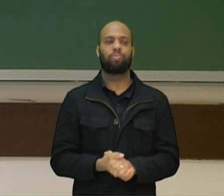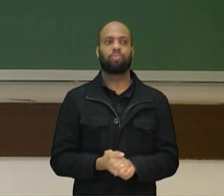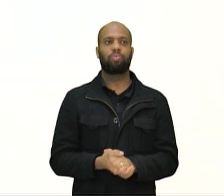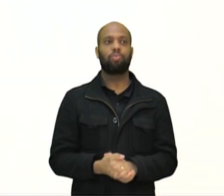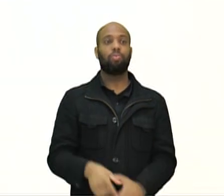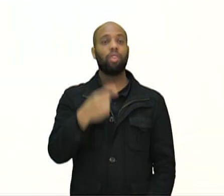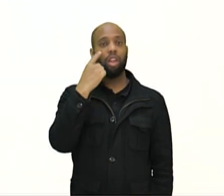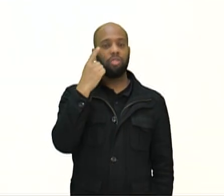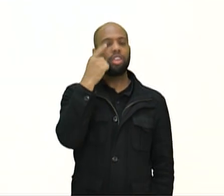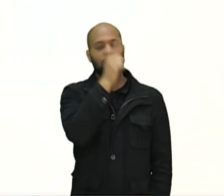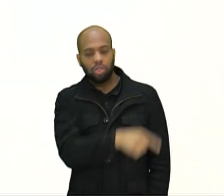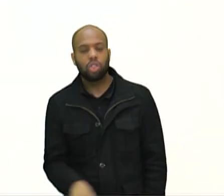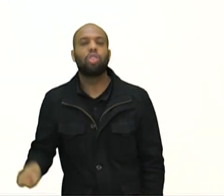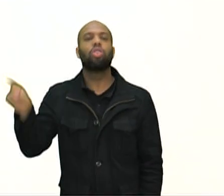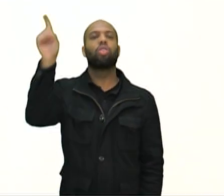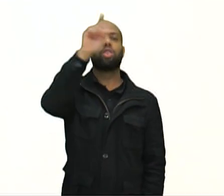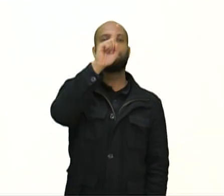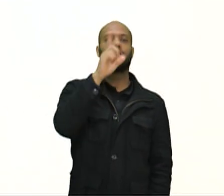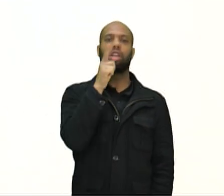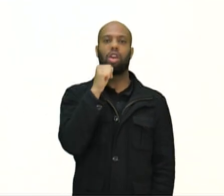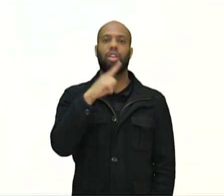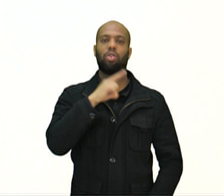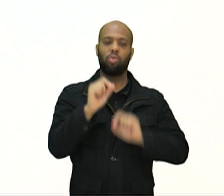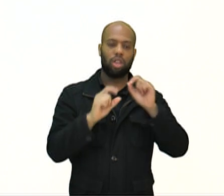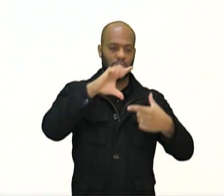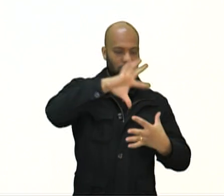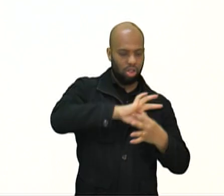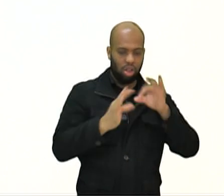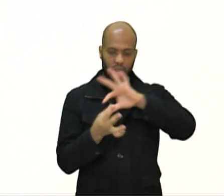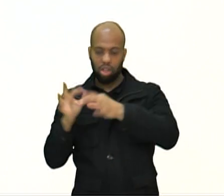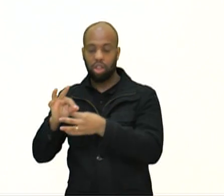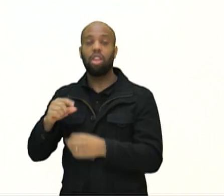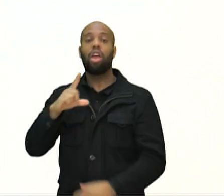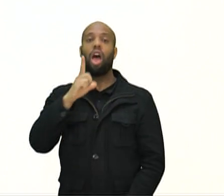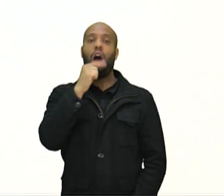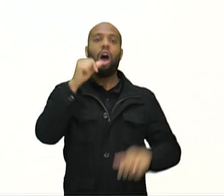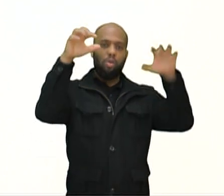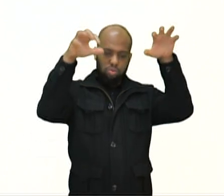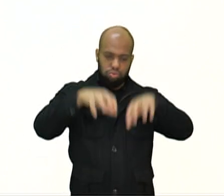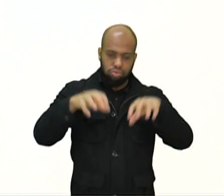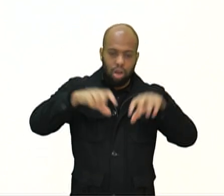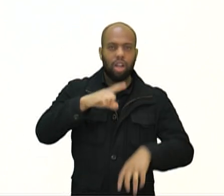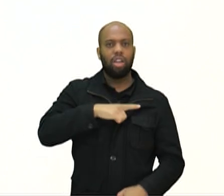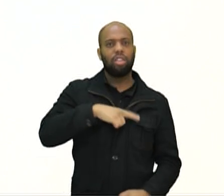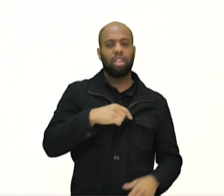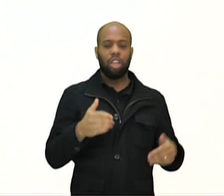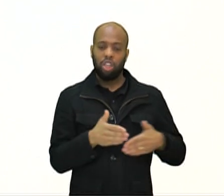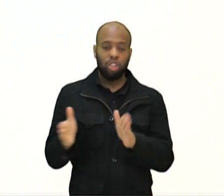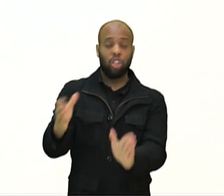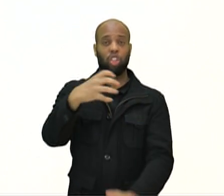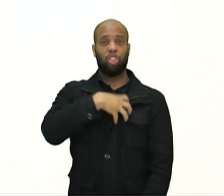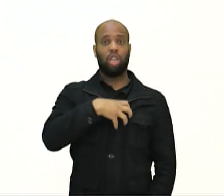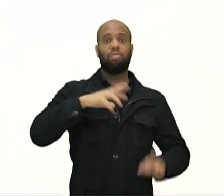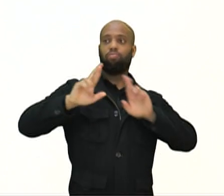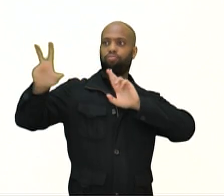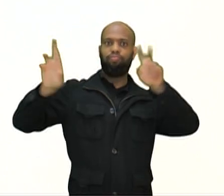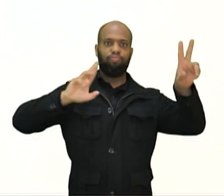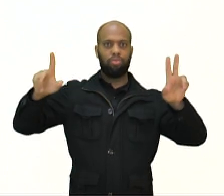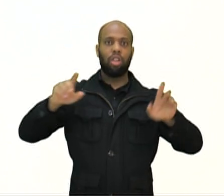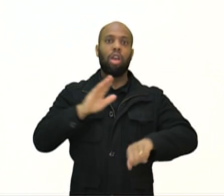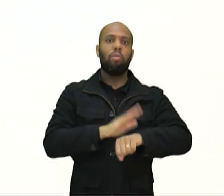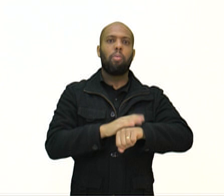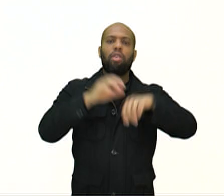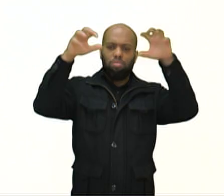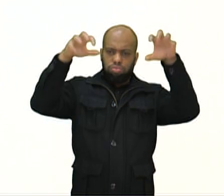no ciclo hidrológico, nos continentes, a água precipitada pode seguir diferentes caminhos. Então, quando essa água precipita,